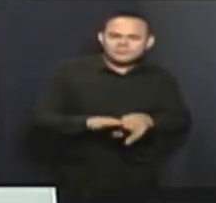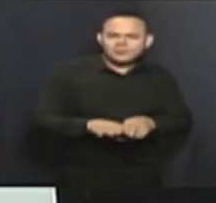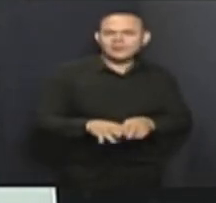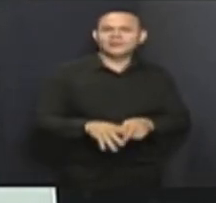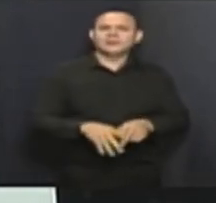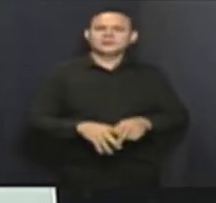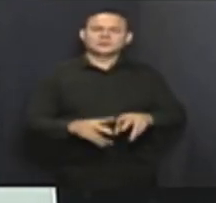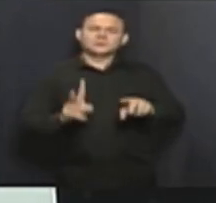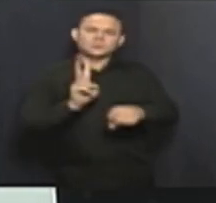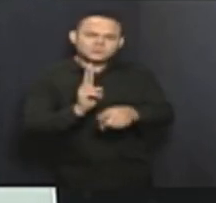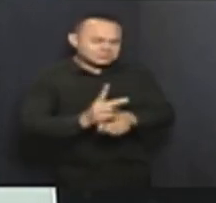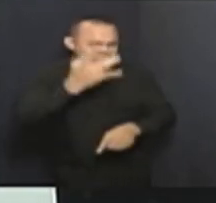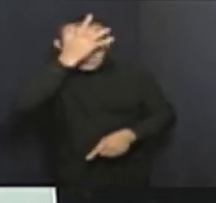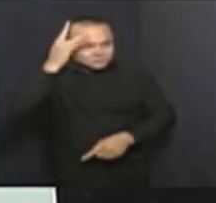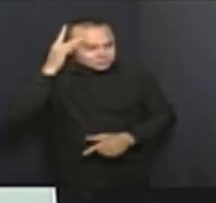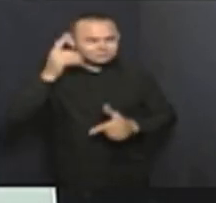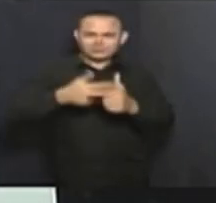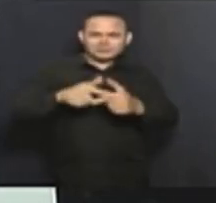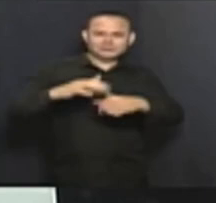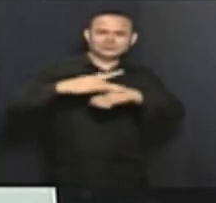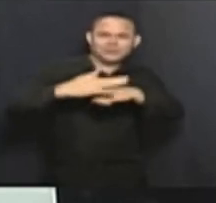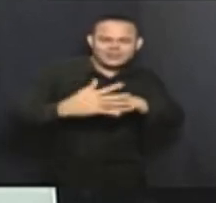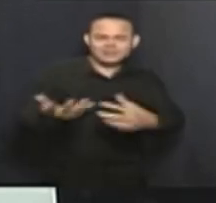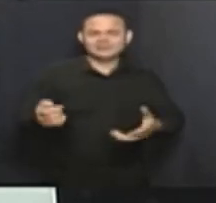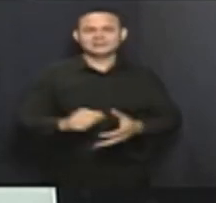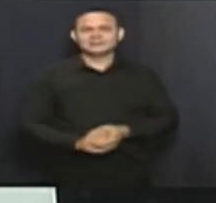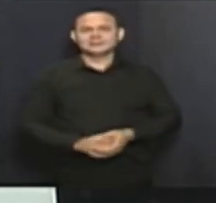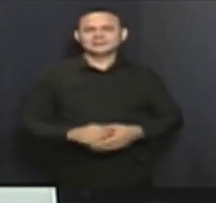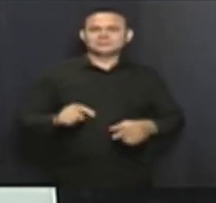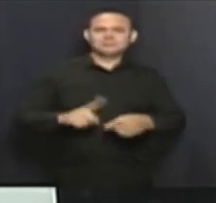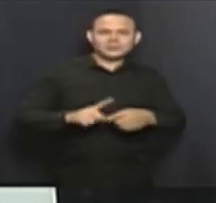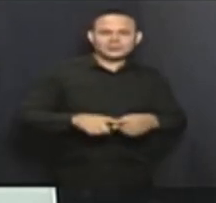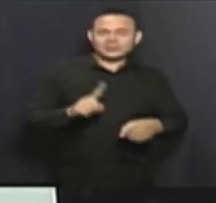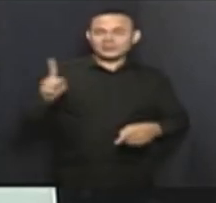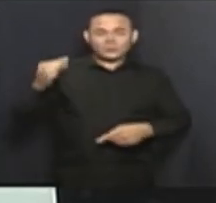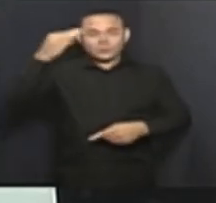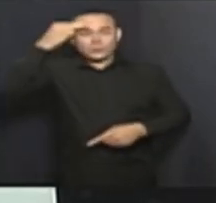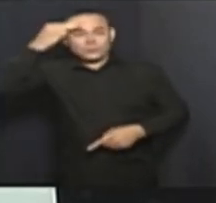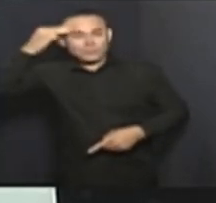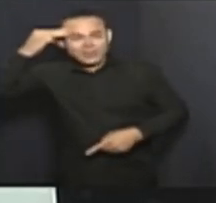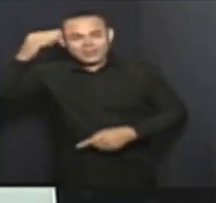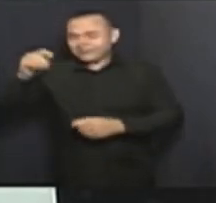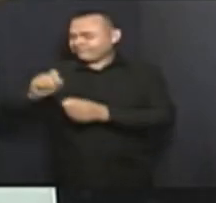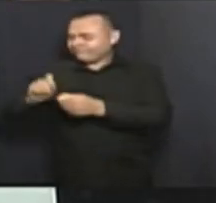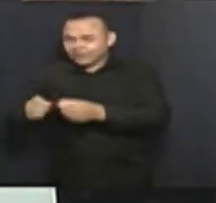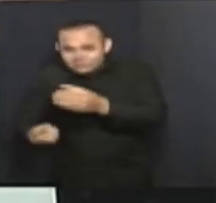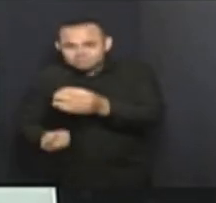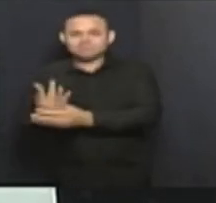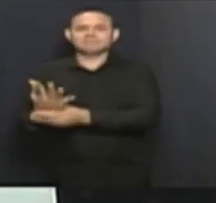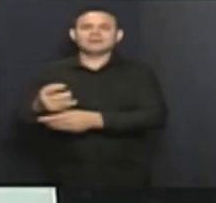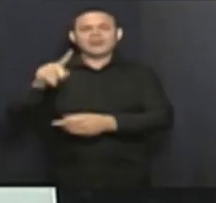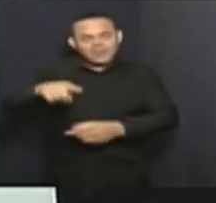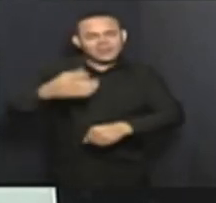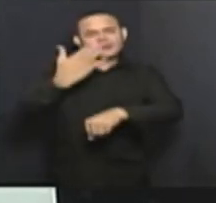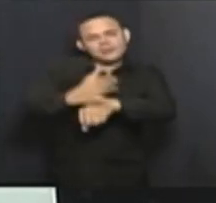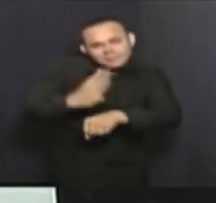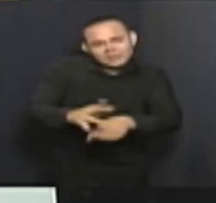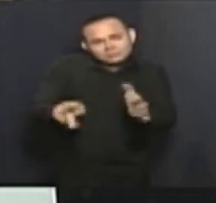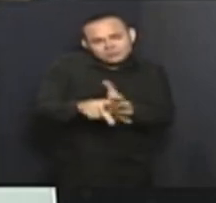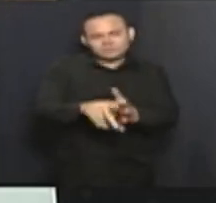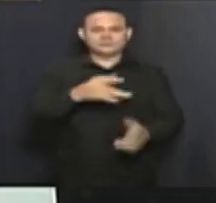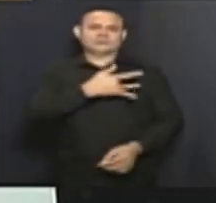percebe se constantemente através daquilo que o loc muito a ambulância terapia essa é a prática da saúde no nosso estado